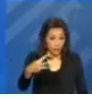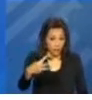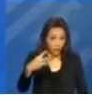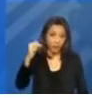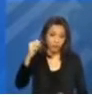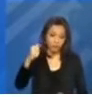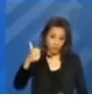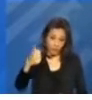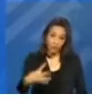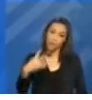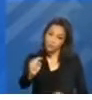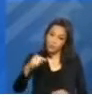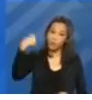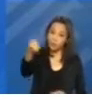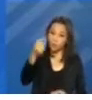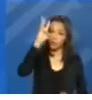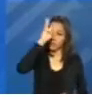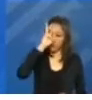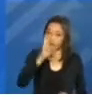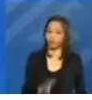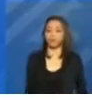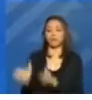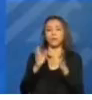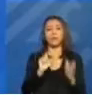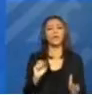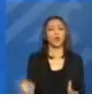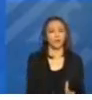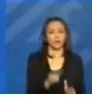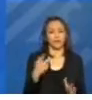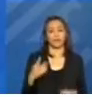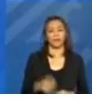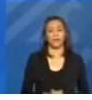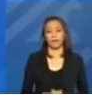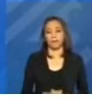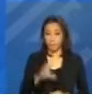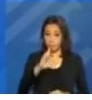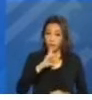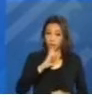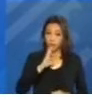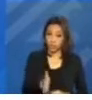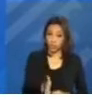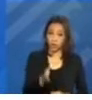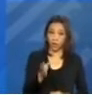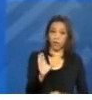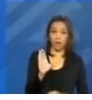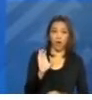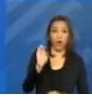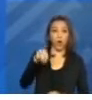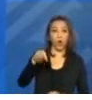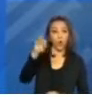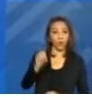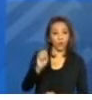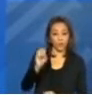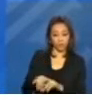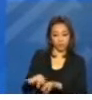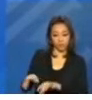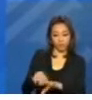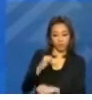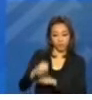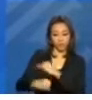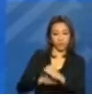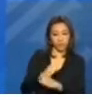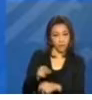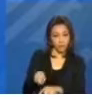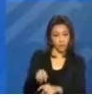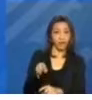O que que acontece? Como nós temos a conta digital e ela permite pagamentos de